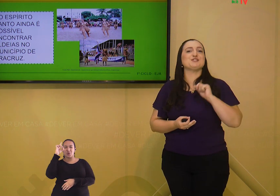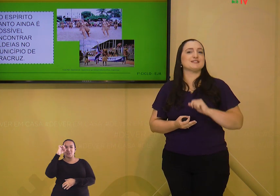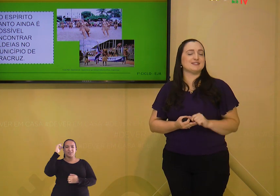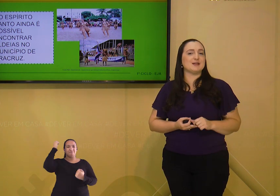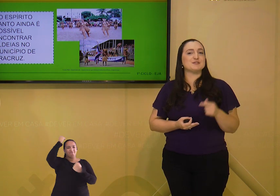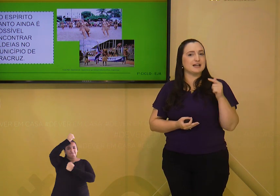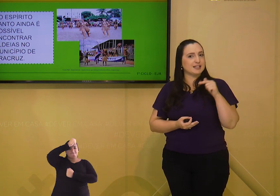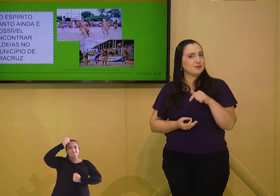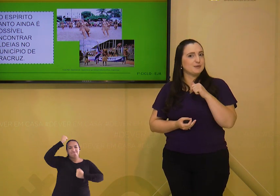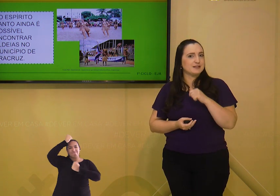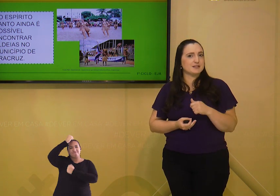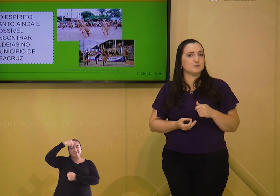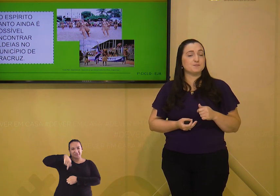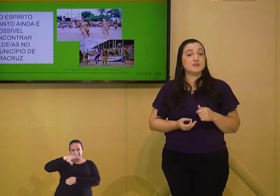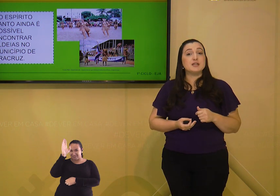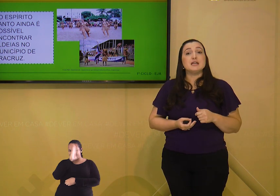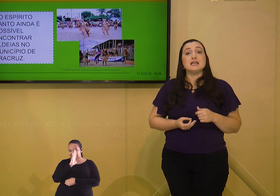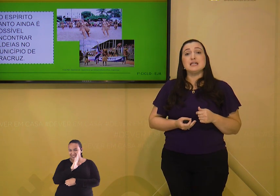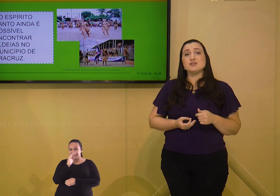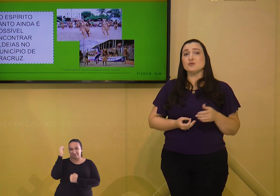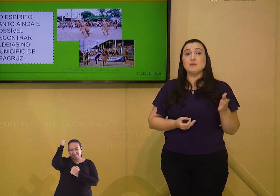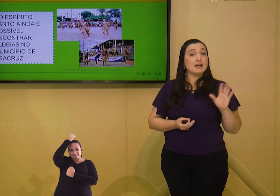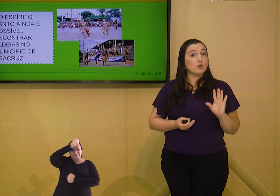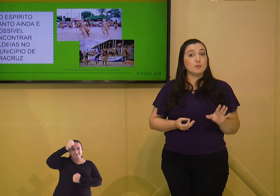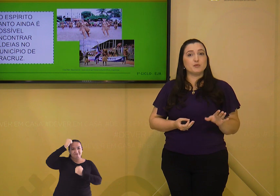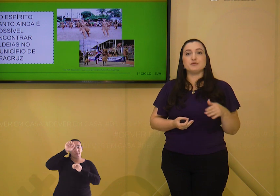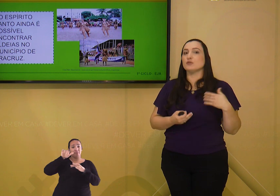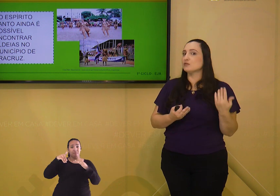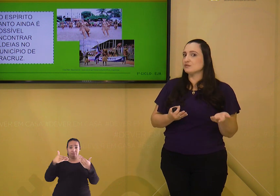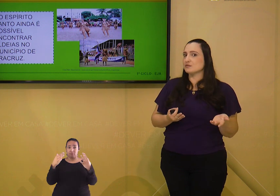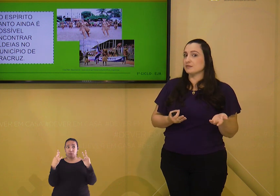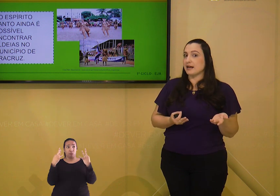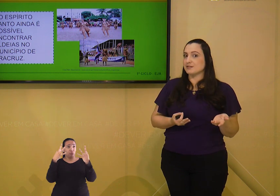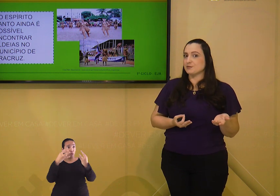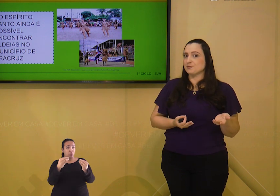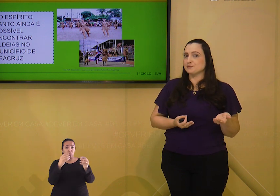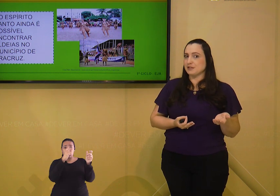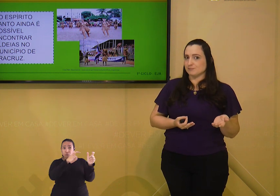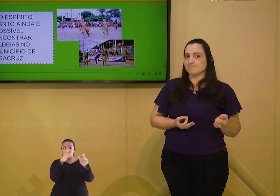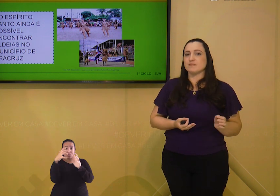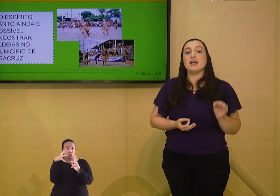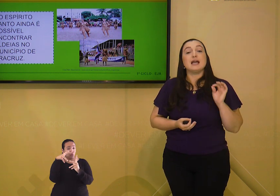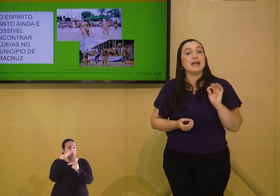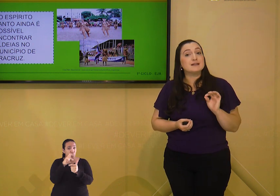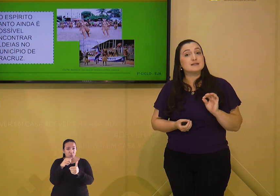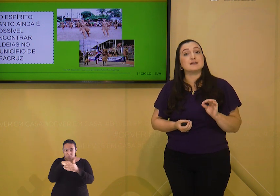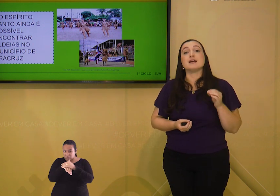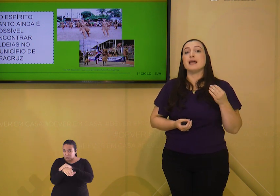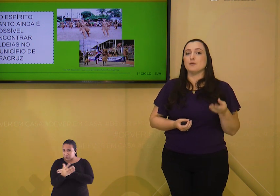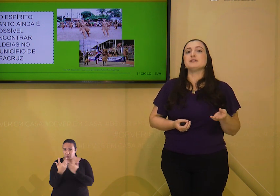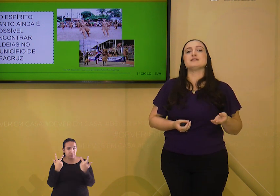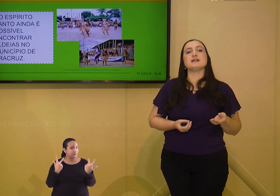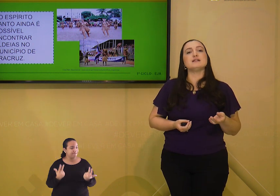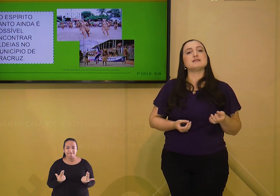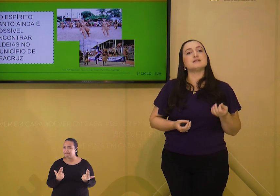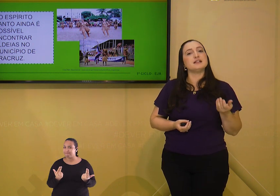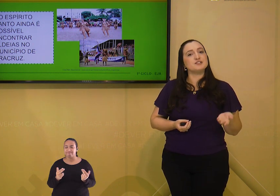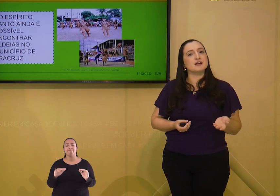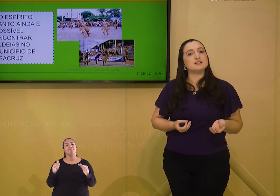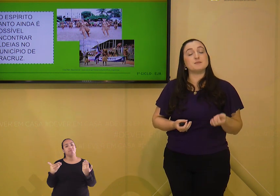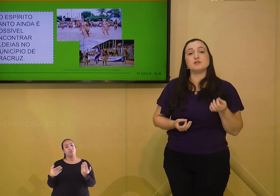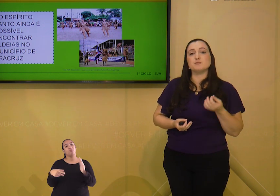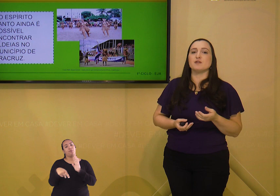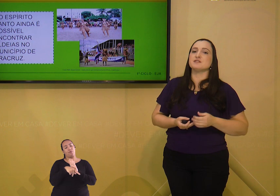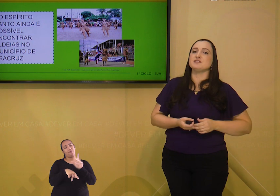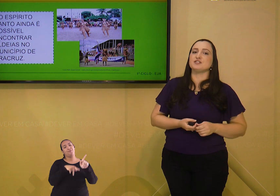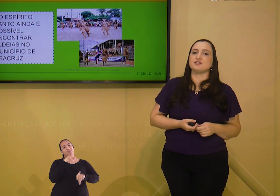todos os dias que temos aqui no Brasil? Isso não é comum em todos os lugares do mundo, não. Essa é uma das heranças